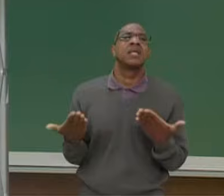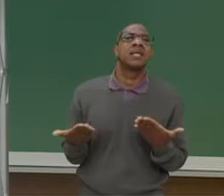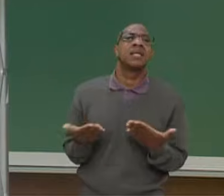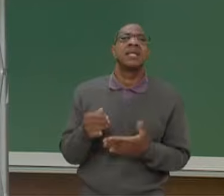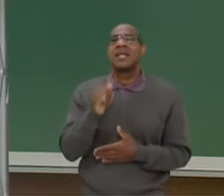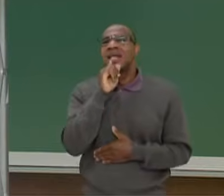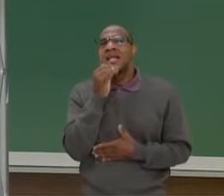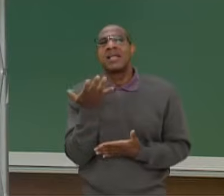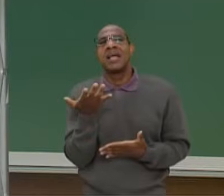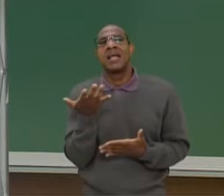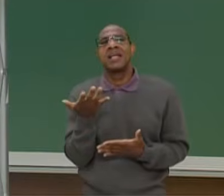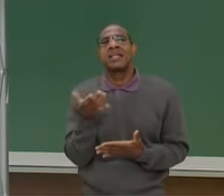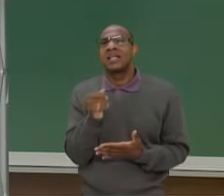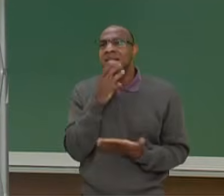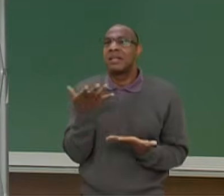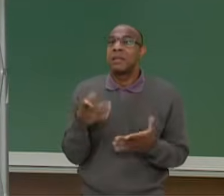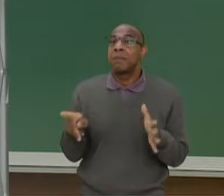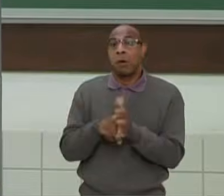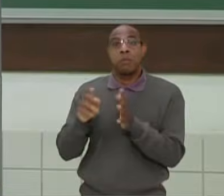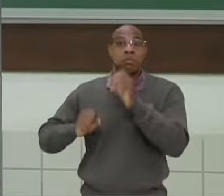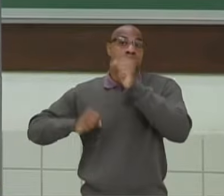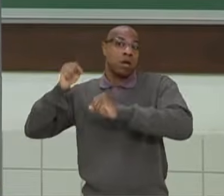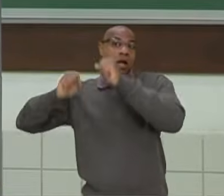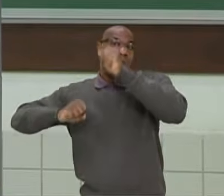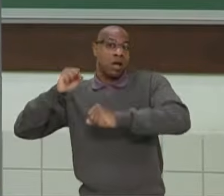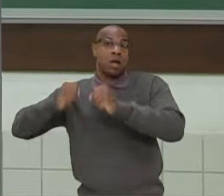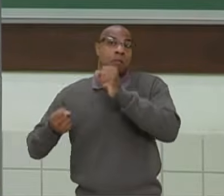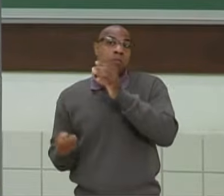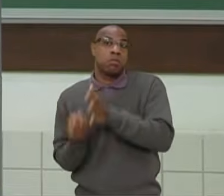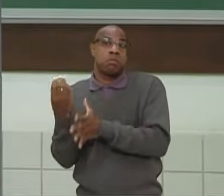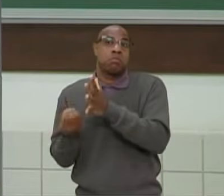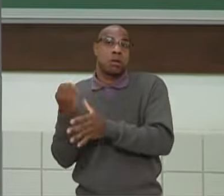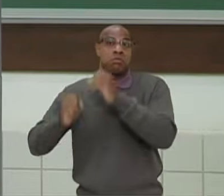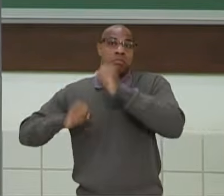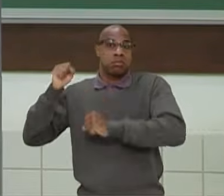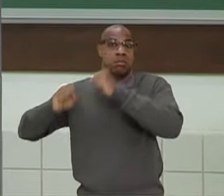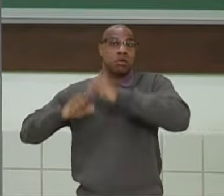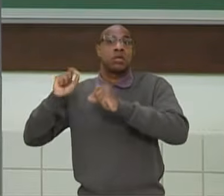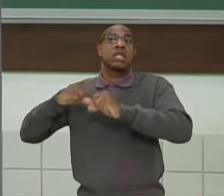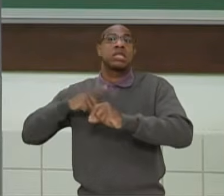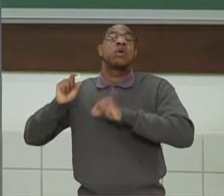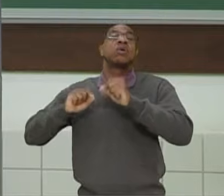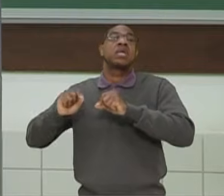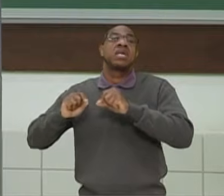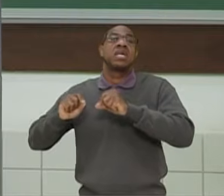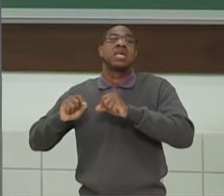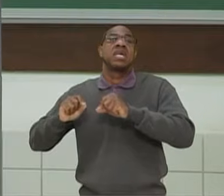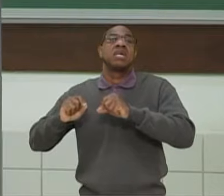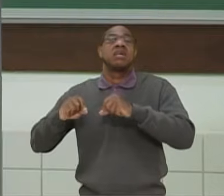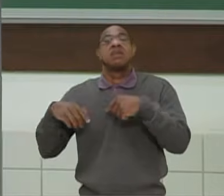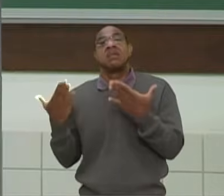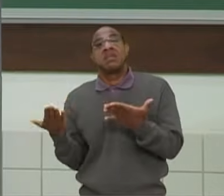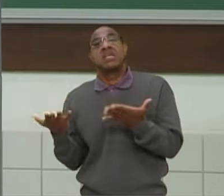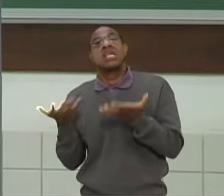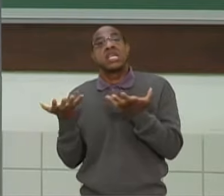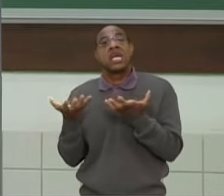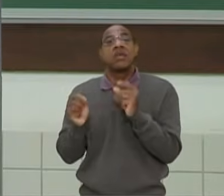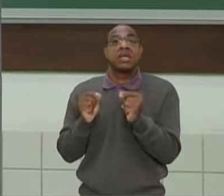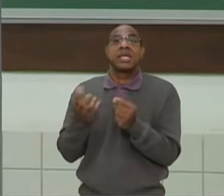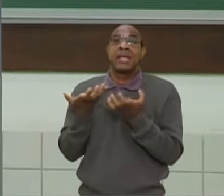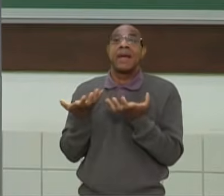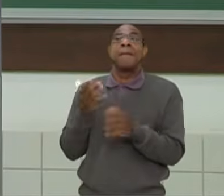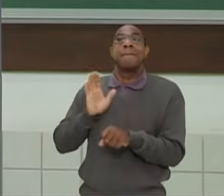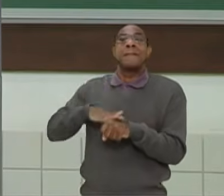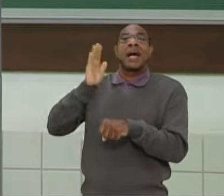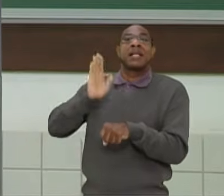ser um produto pela indústria, né, fabricado em grande escala e que tem essa coisa de a gente querer sempre mais,